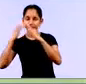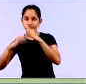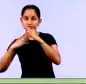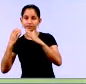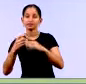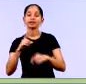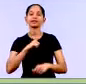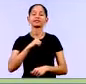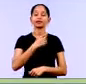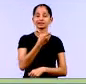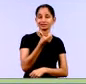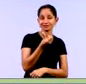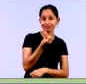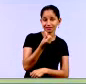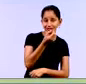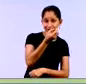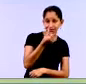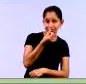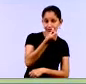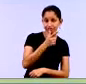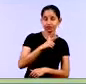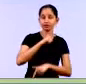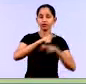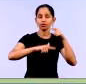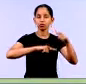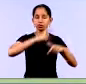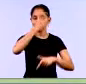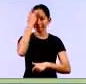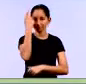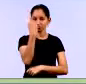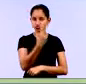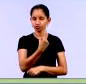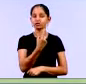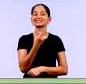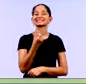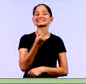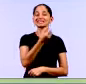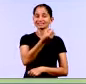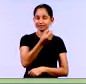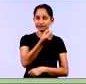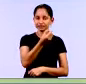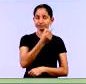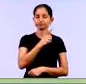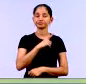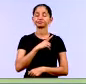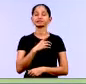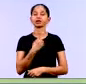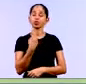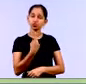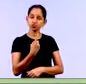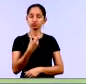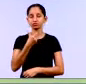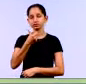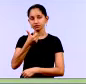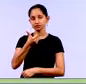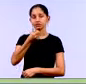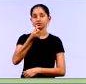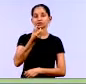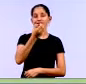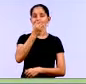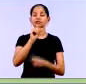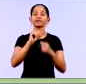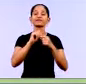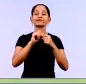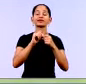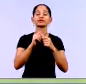60 funcionários e cada funcionário trabalha em média 160. Então vamos ver a minha capacidade